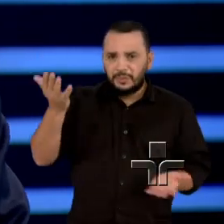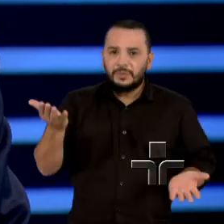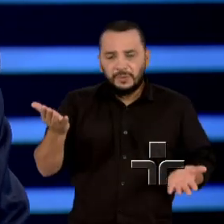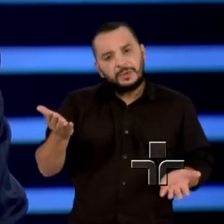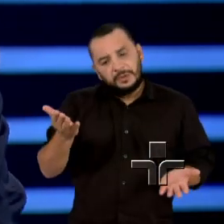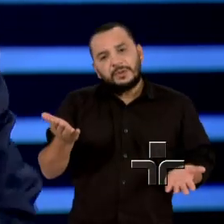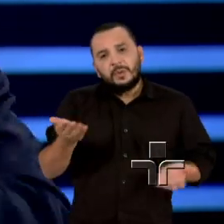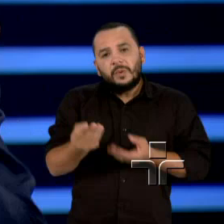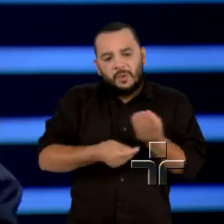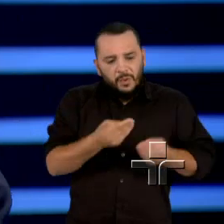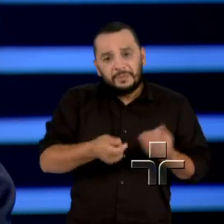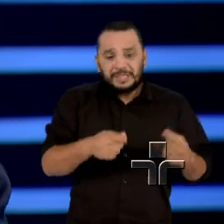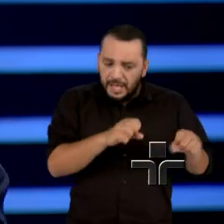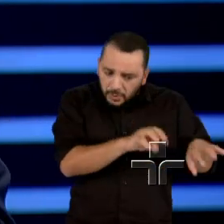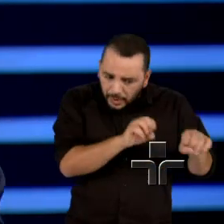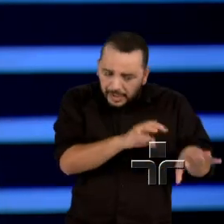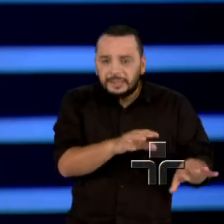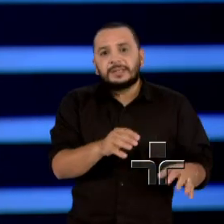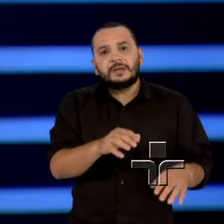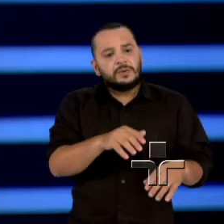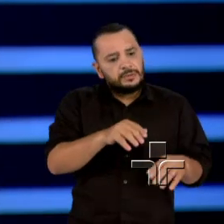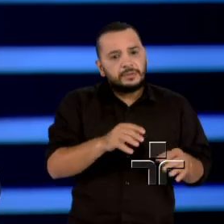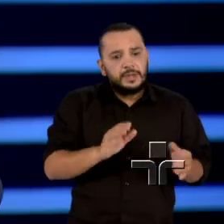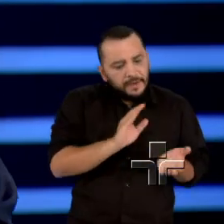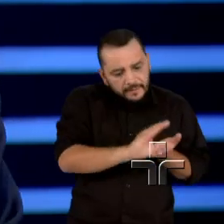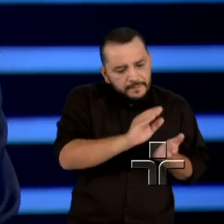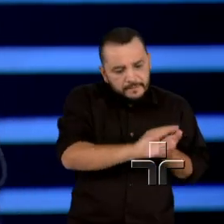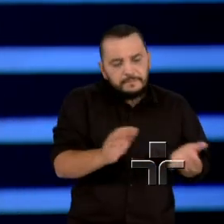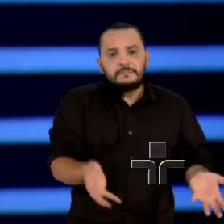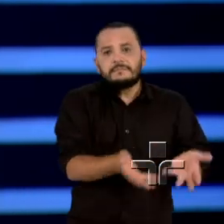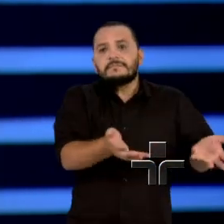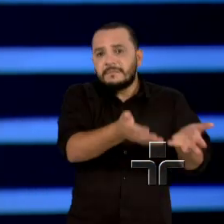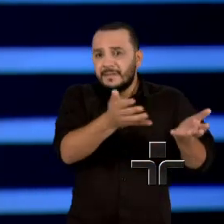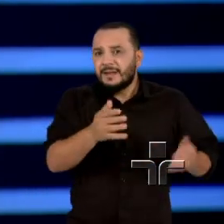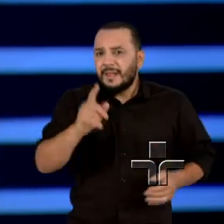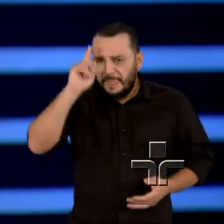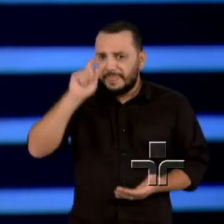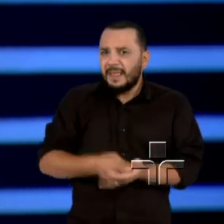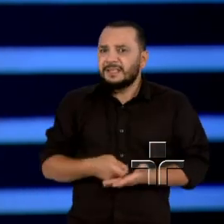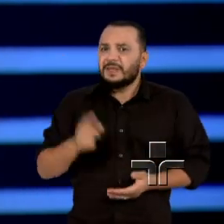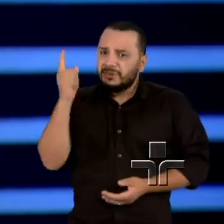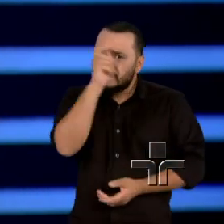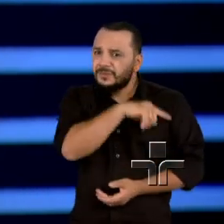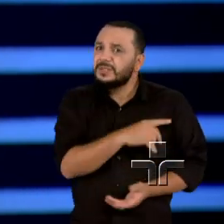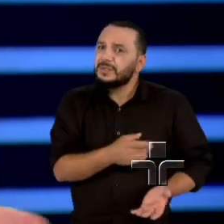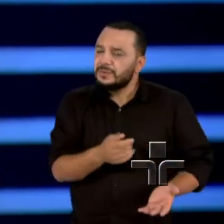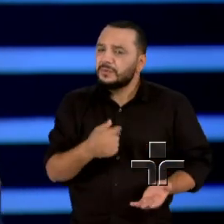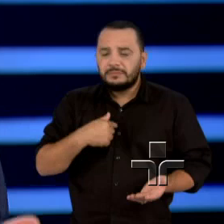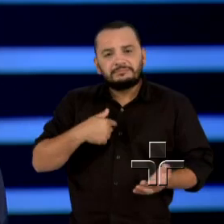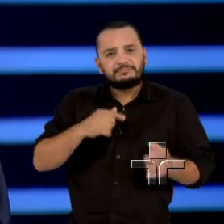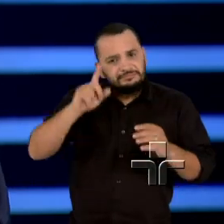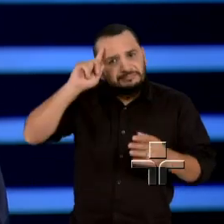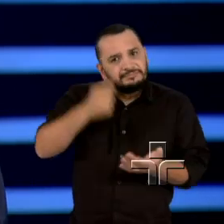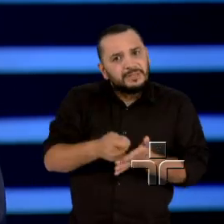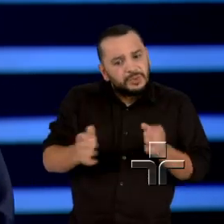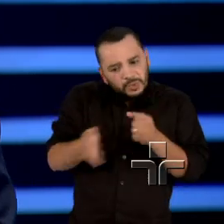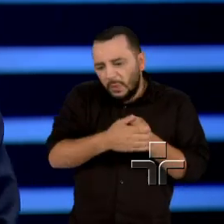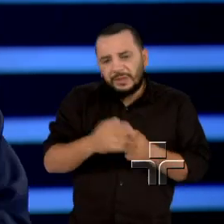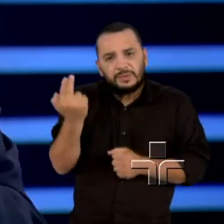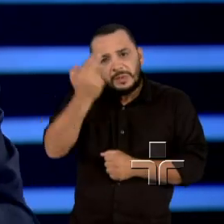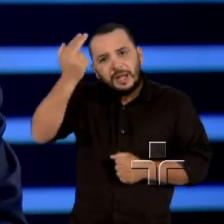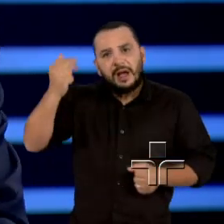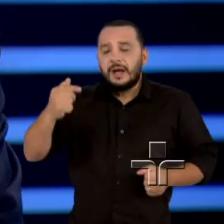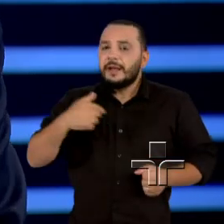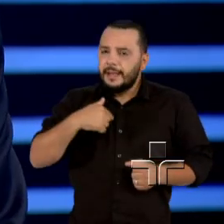as consequências. É isso que eu estou dizendo. É decisão difícil. Agora, não dá para a gente esconder essa decisão. Não dá para você fazer tudo junto. Eu